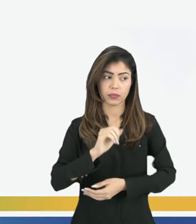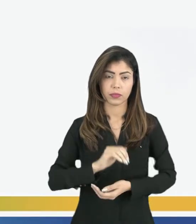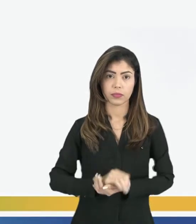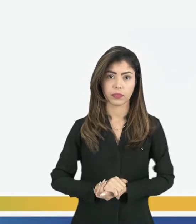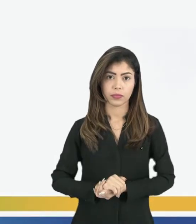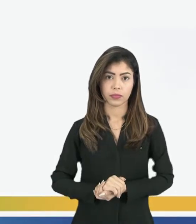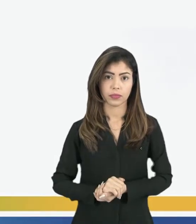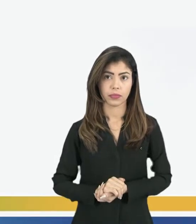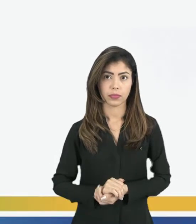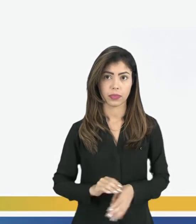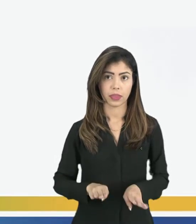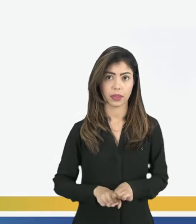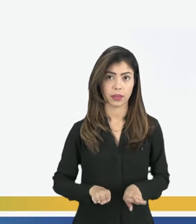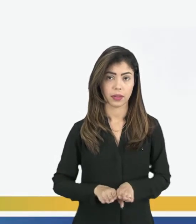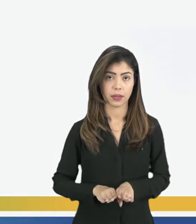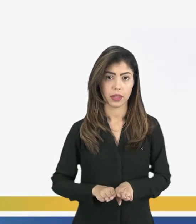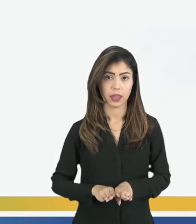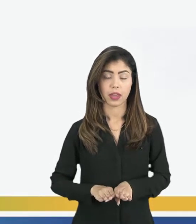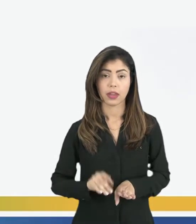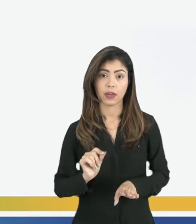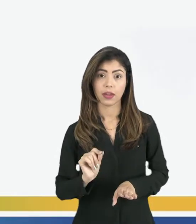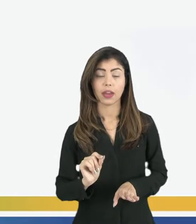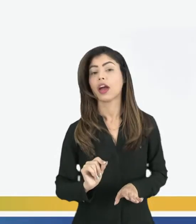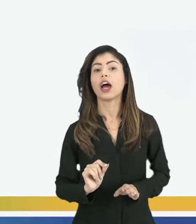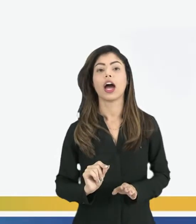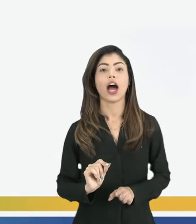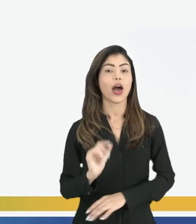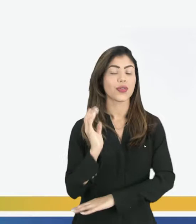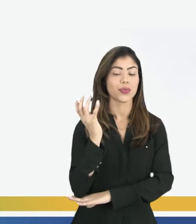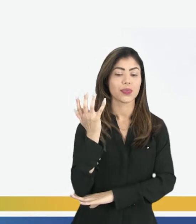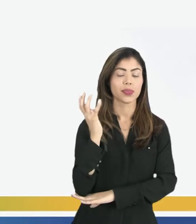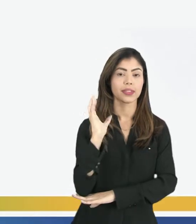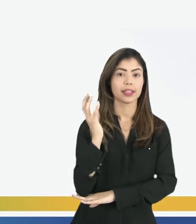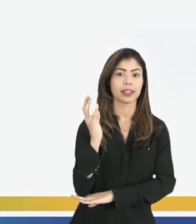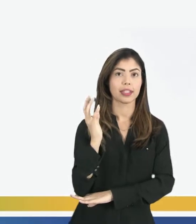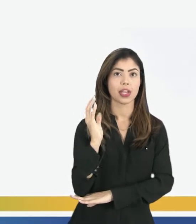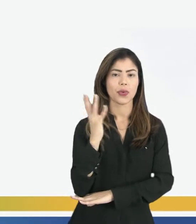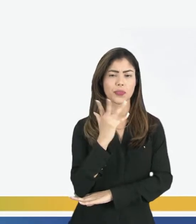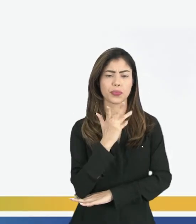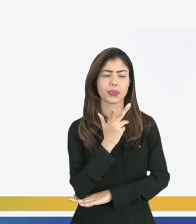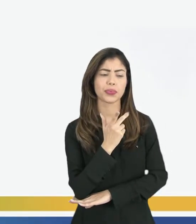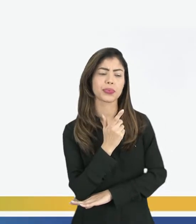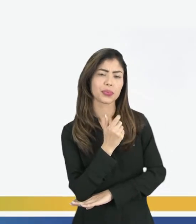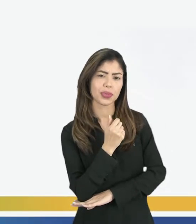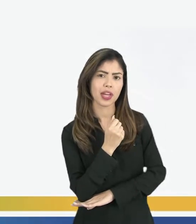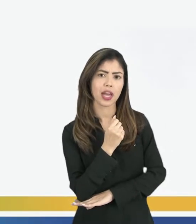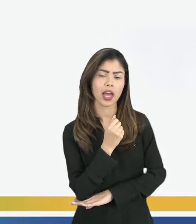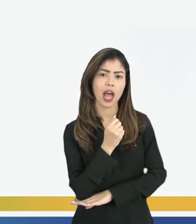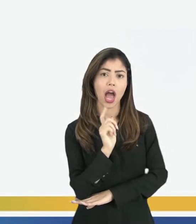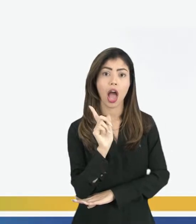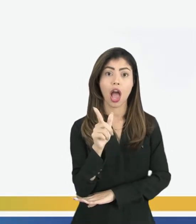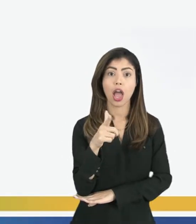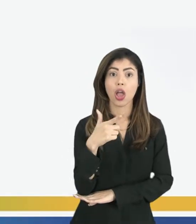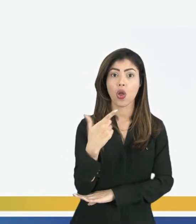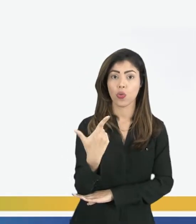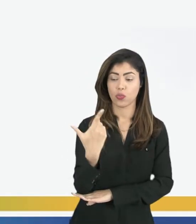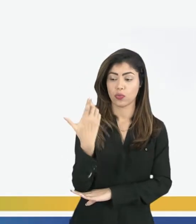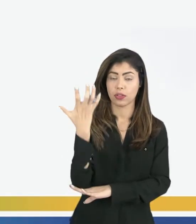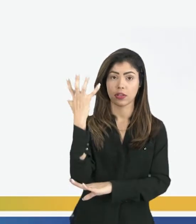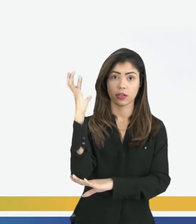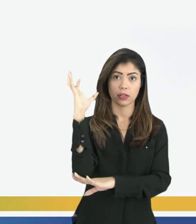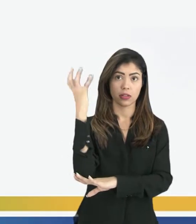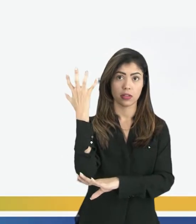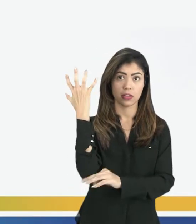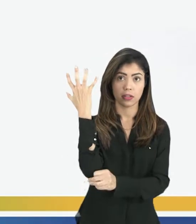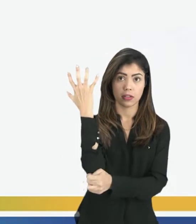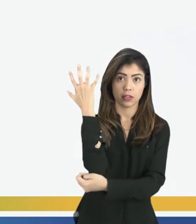também aquelas plantas, principalmente as plantas ornamentais, que são presas em outras árvores